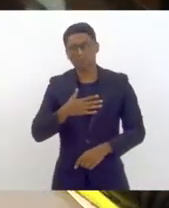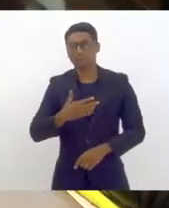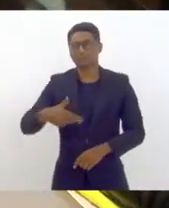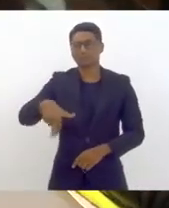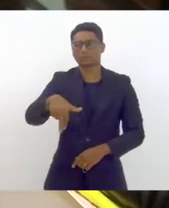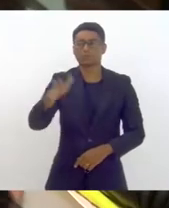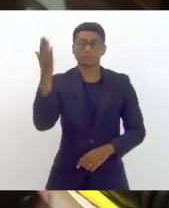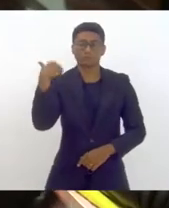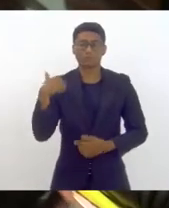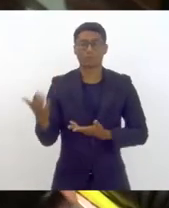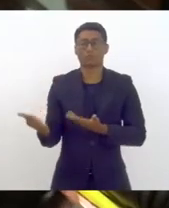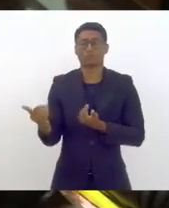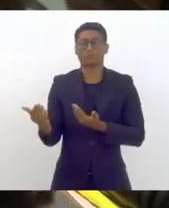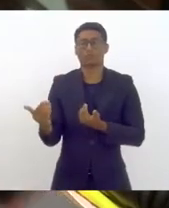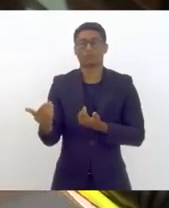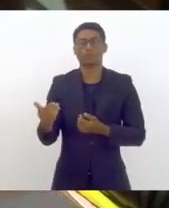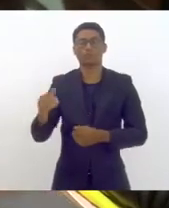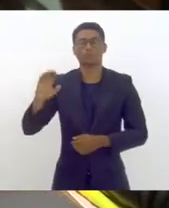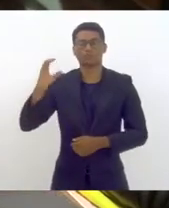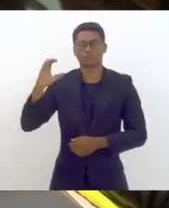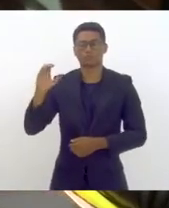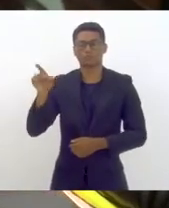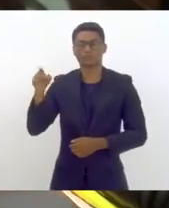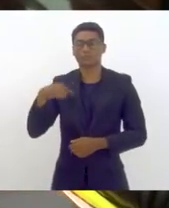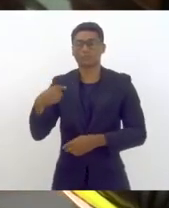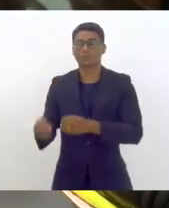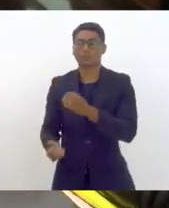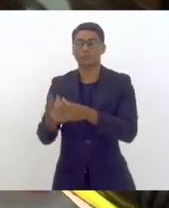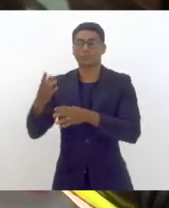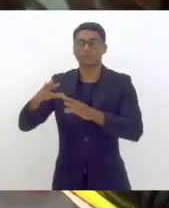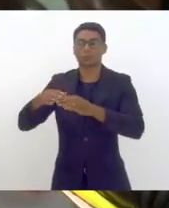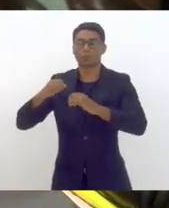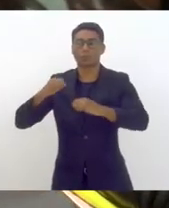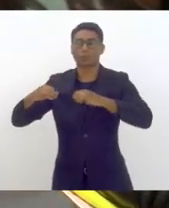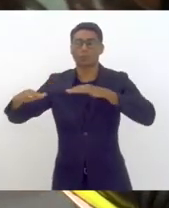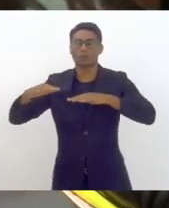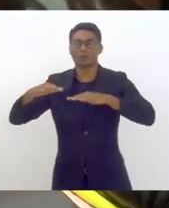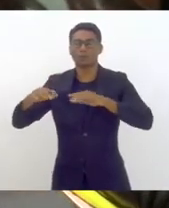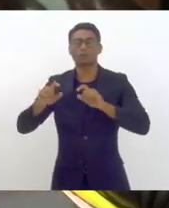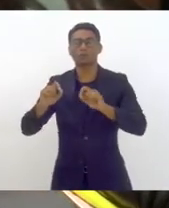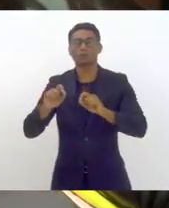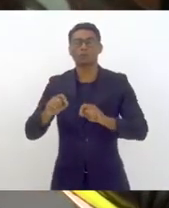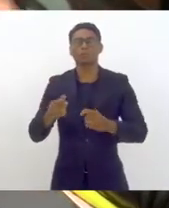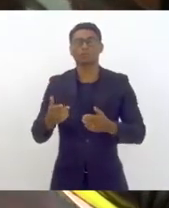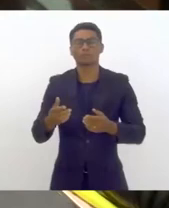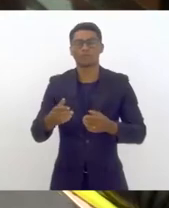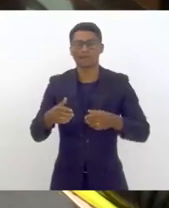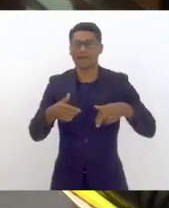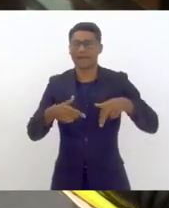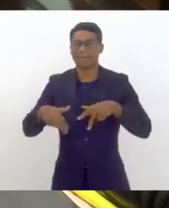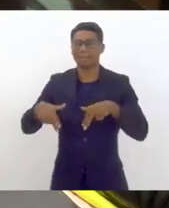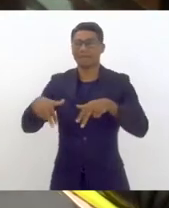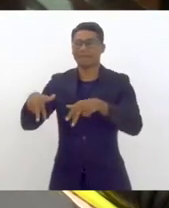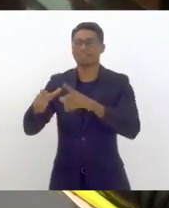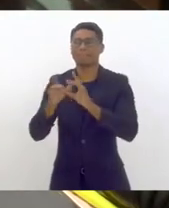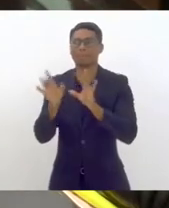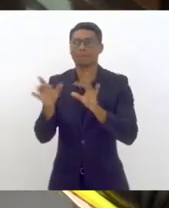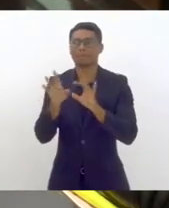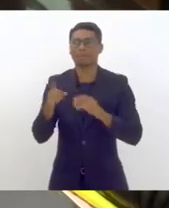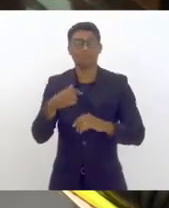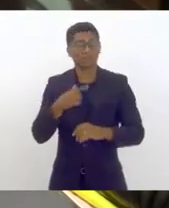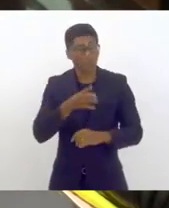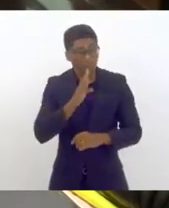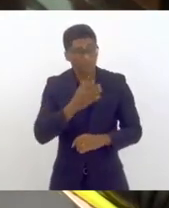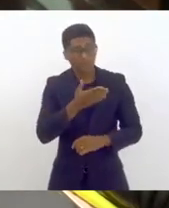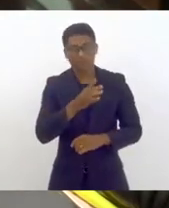eu era adolescente, lá em Niterói, eu criei um movimento chamado Caminhantes Independentes, do qual até conheci o André Ilha,